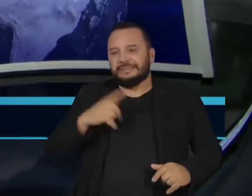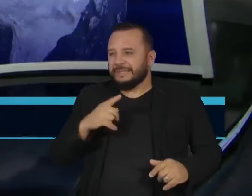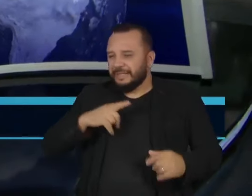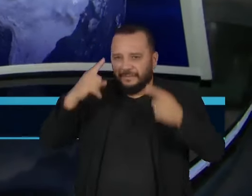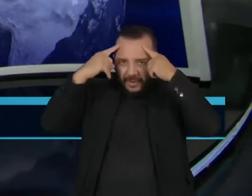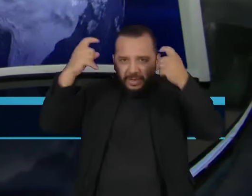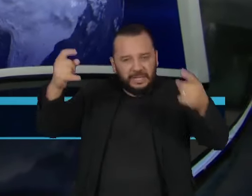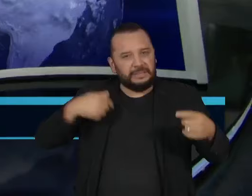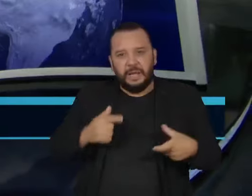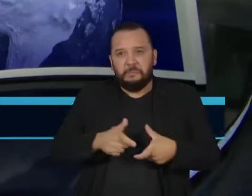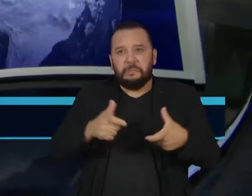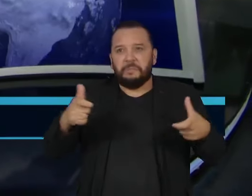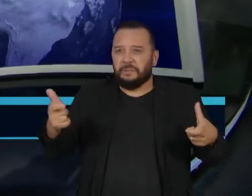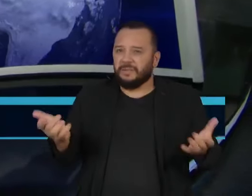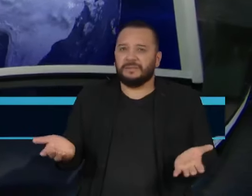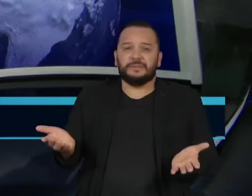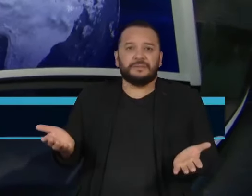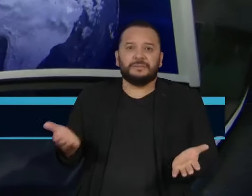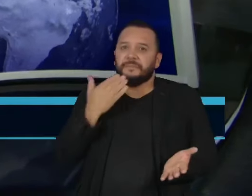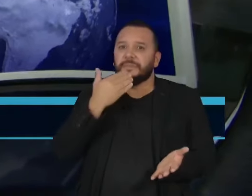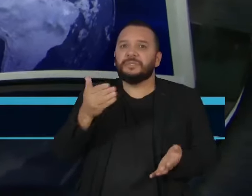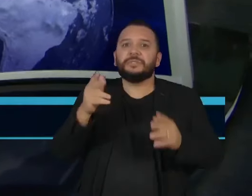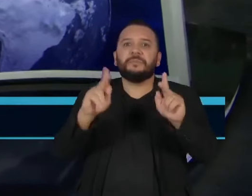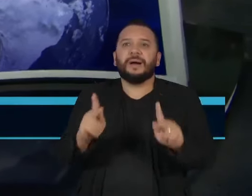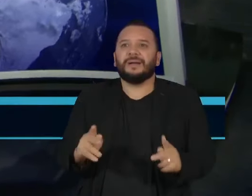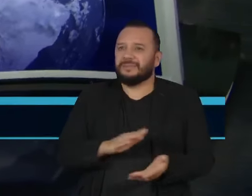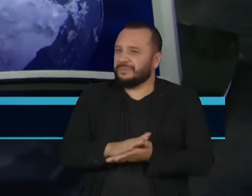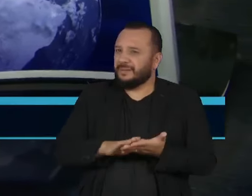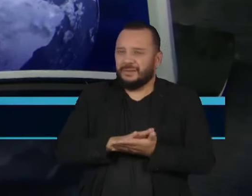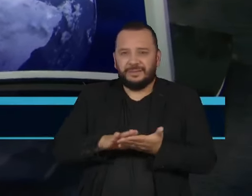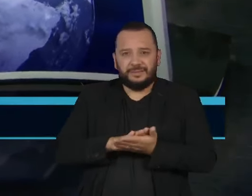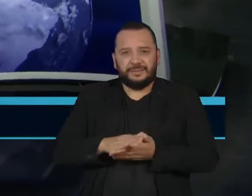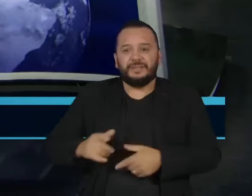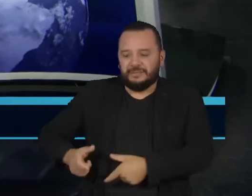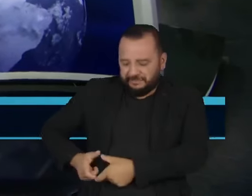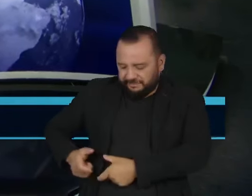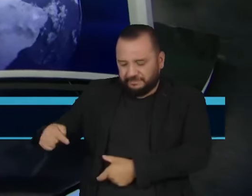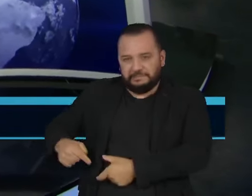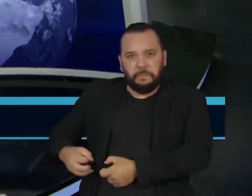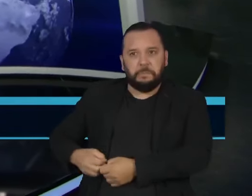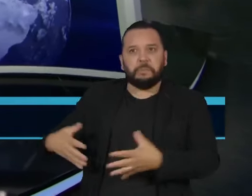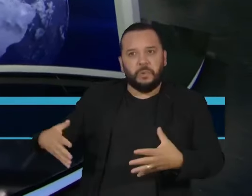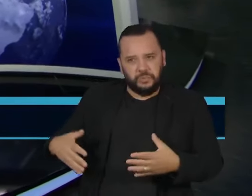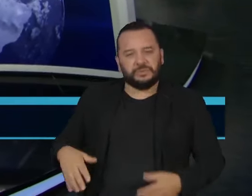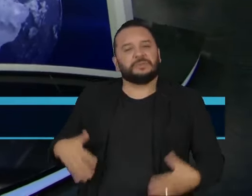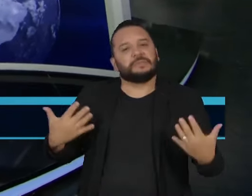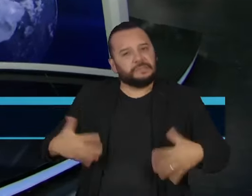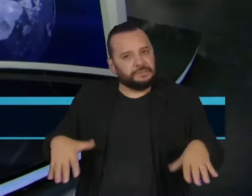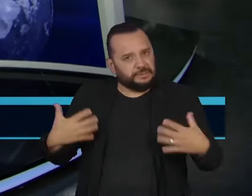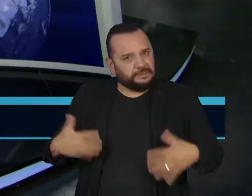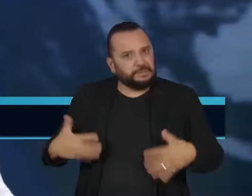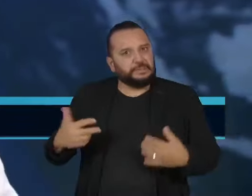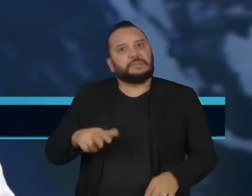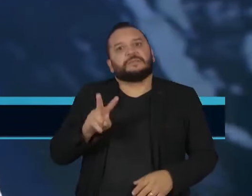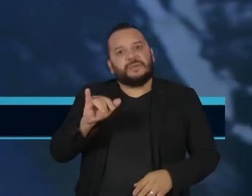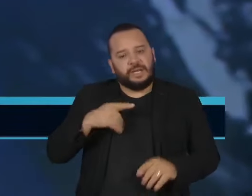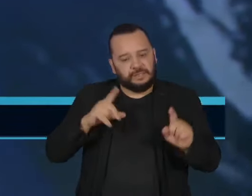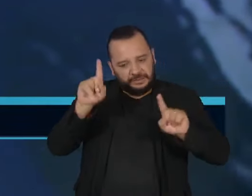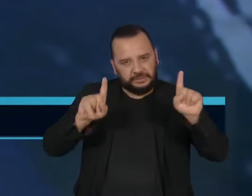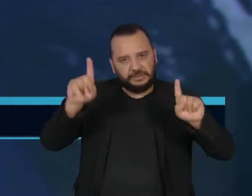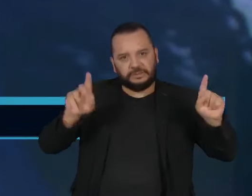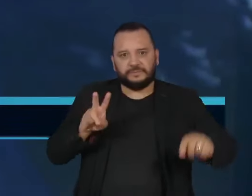vejo nenhuma medida de paz, zero paz. E essa questão do pager, com certeza, vai escalar mais. E o